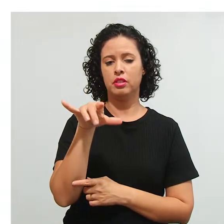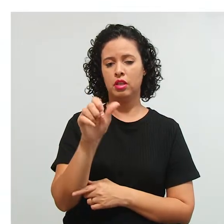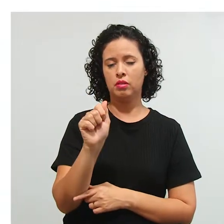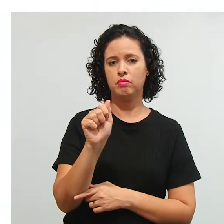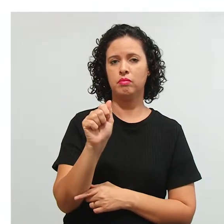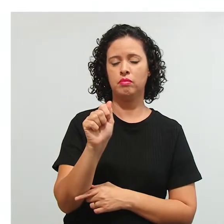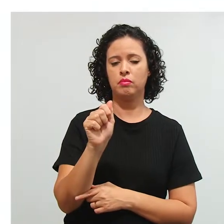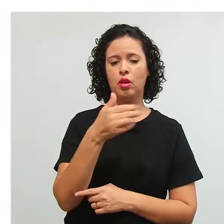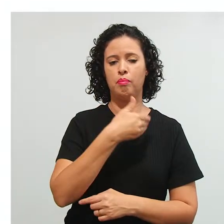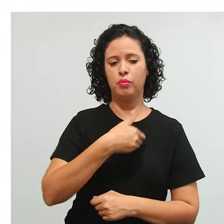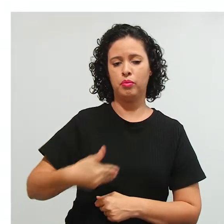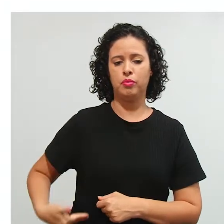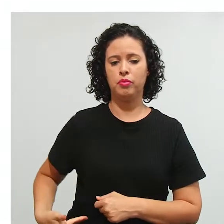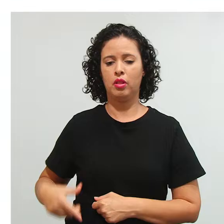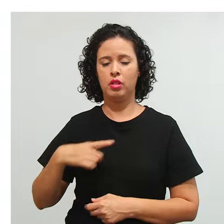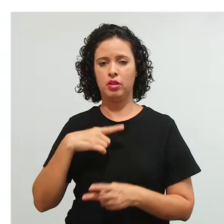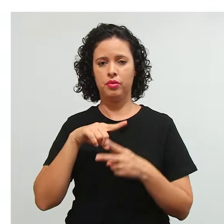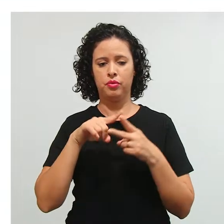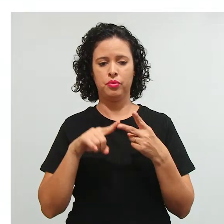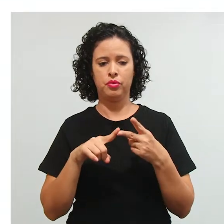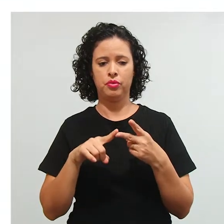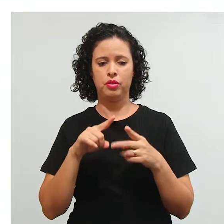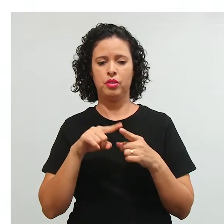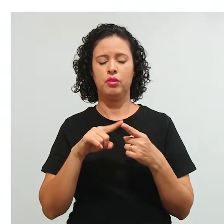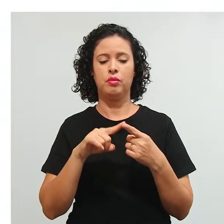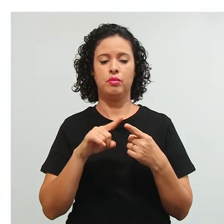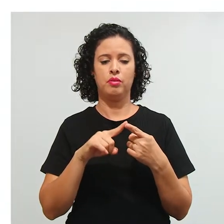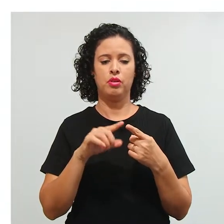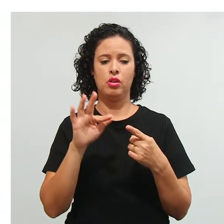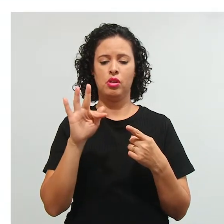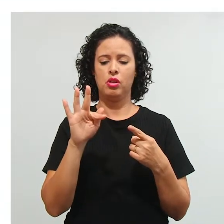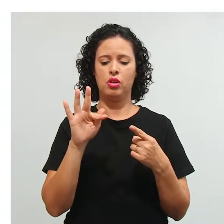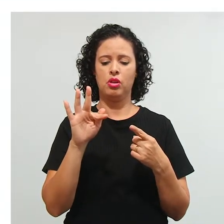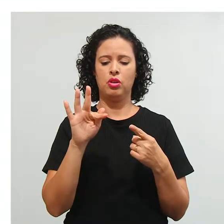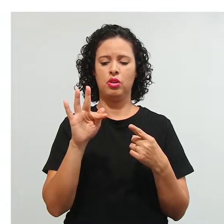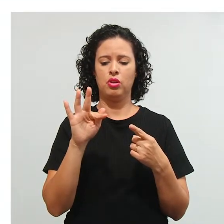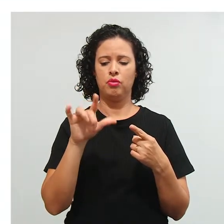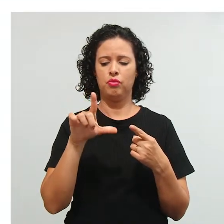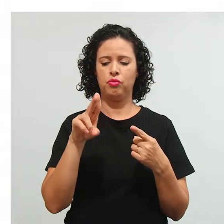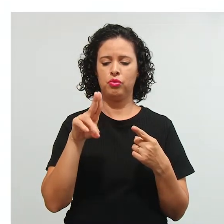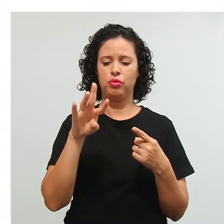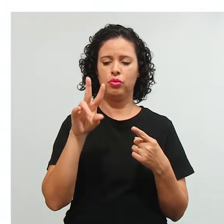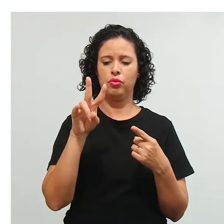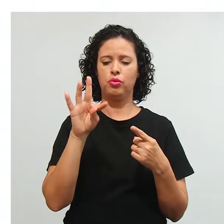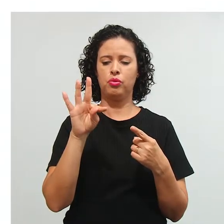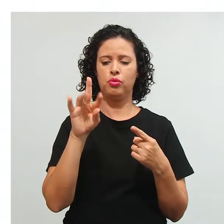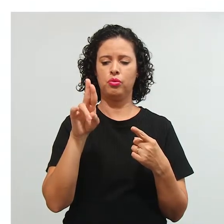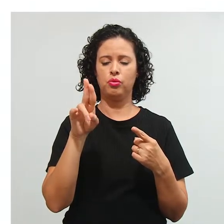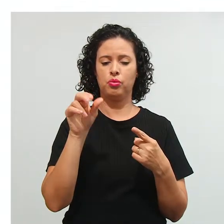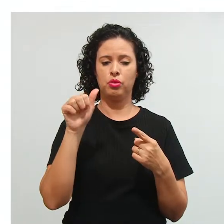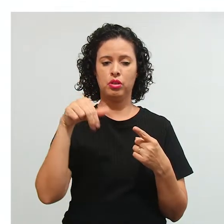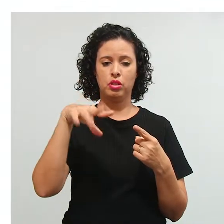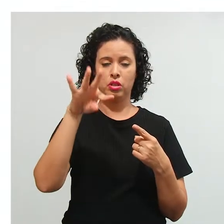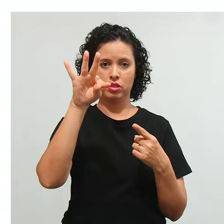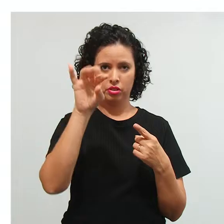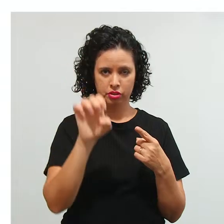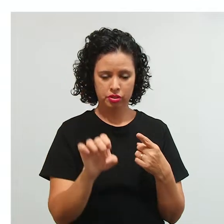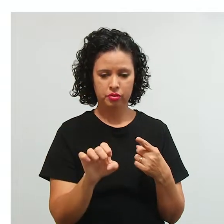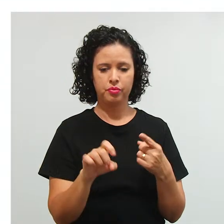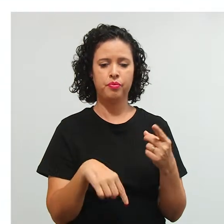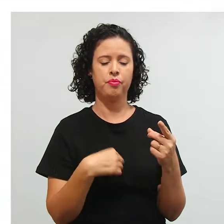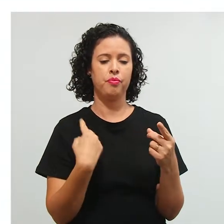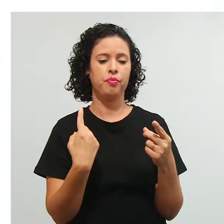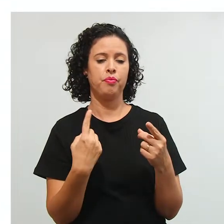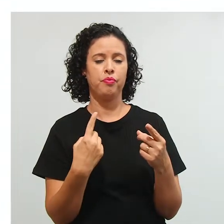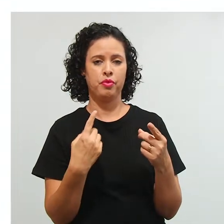ela divide-se em duas: flutuante, que é os débitos, as obrigações a pagar